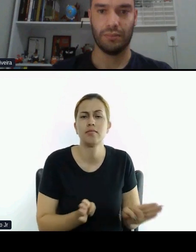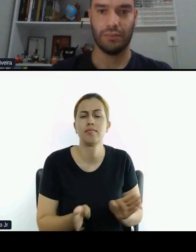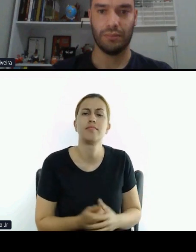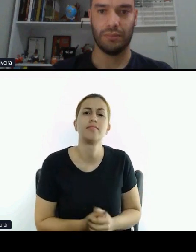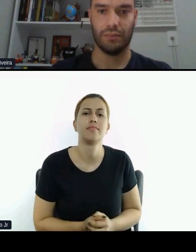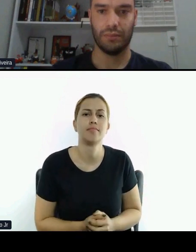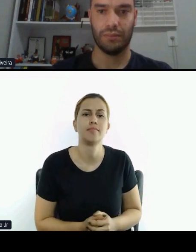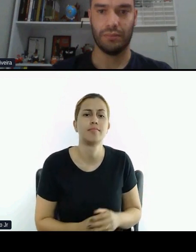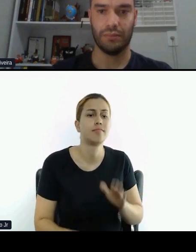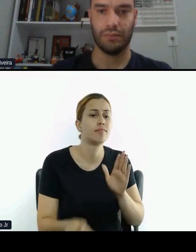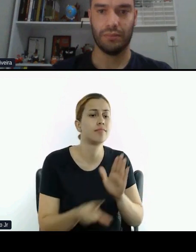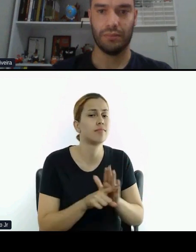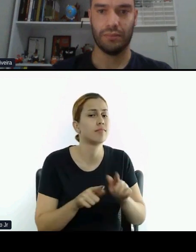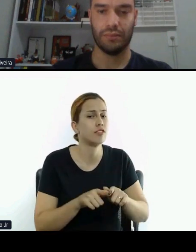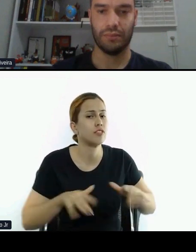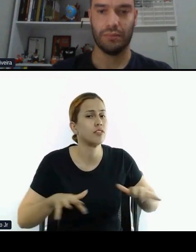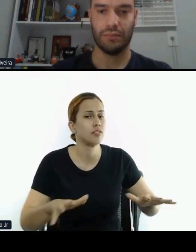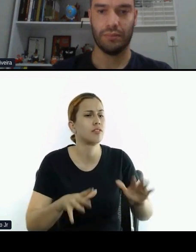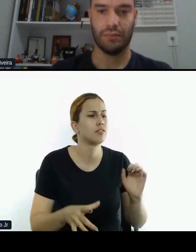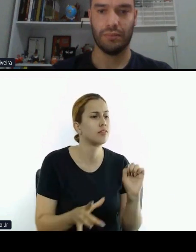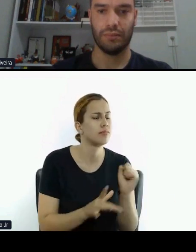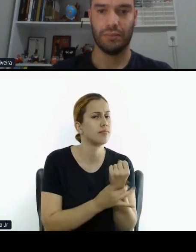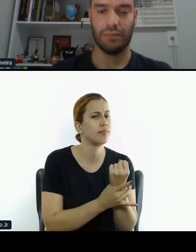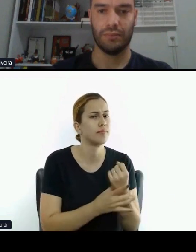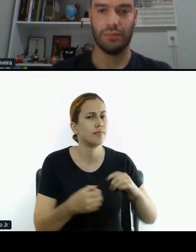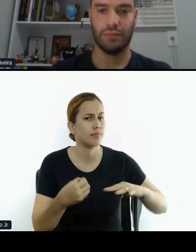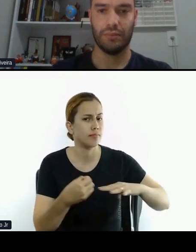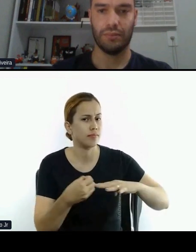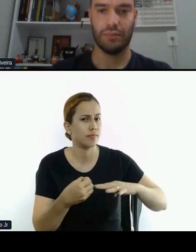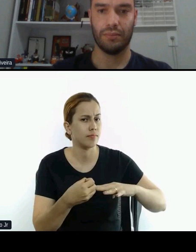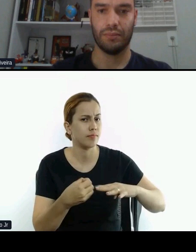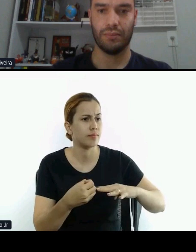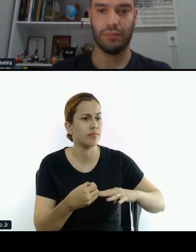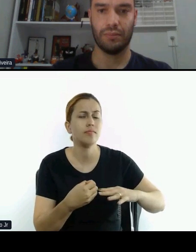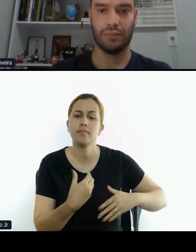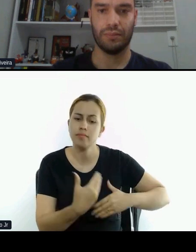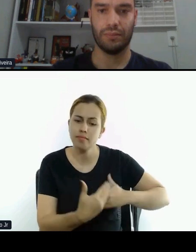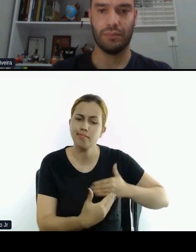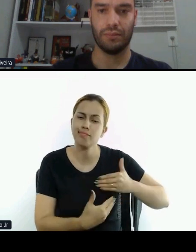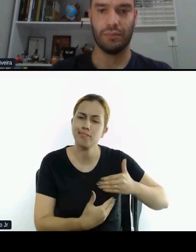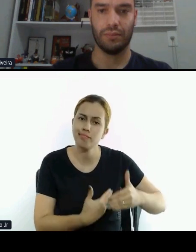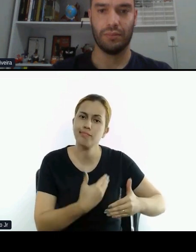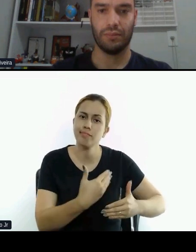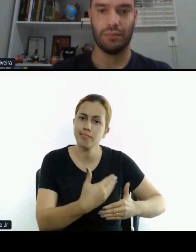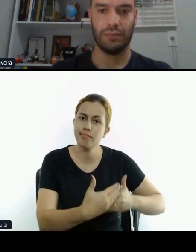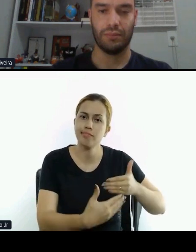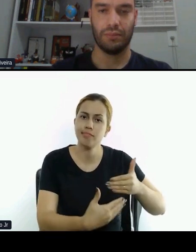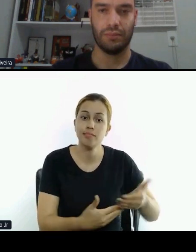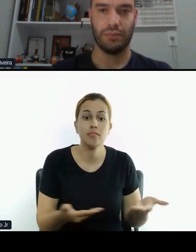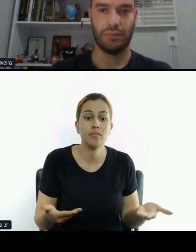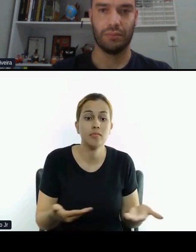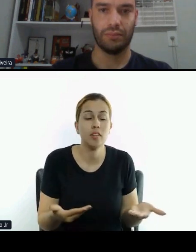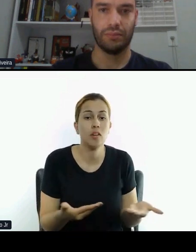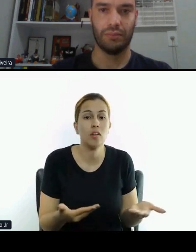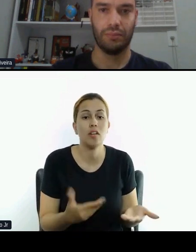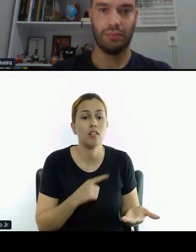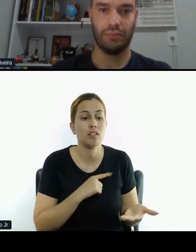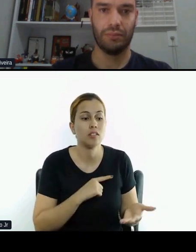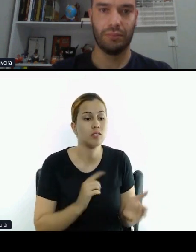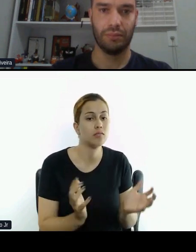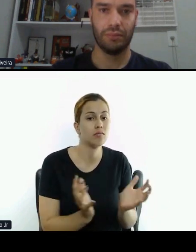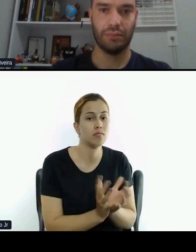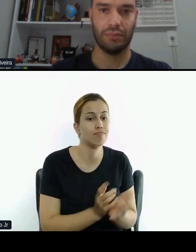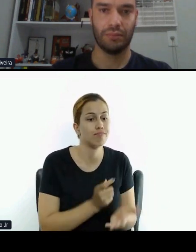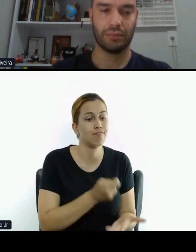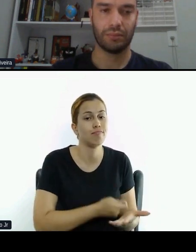Geral de Proteção de Dados ainda não cobrava, o pessoal ia devagar, mas agora tem um órgão que cobra, então